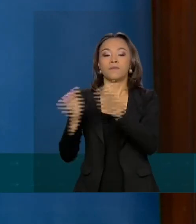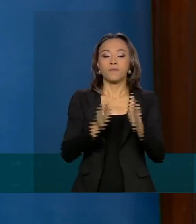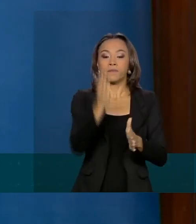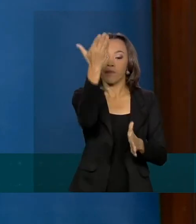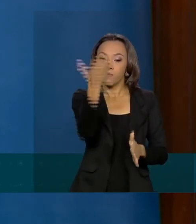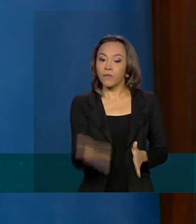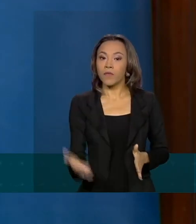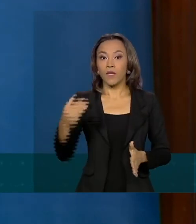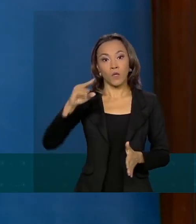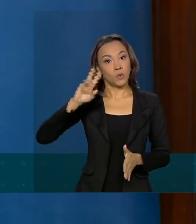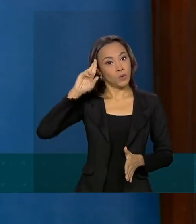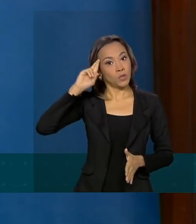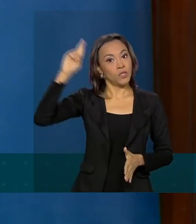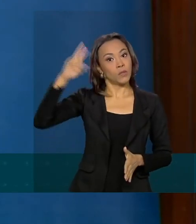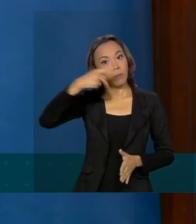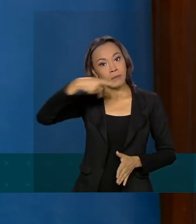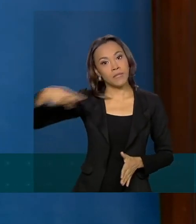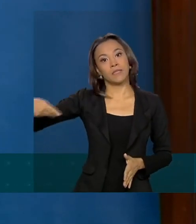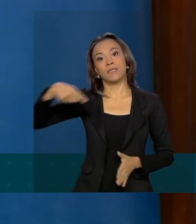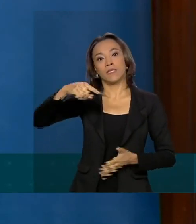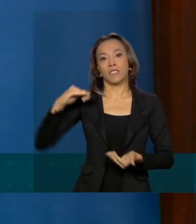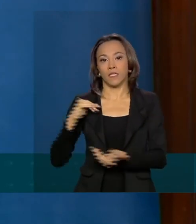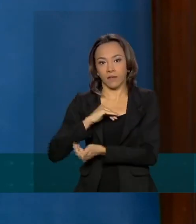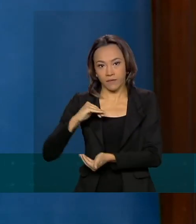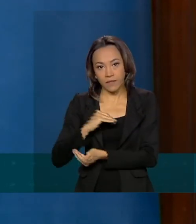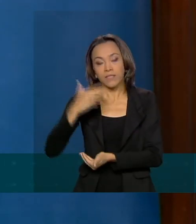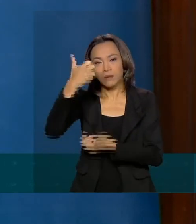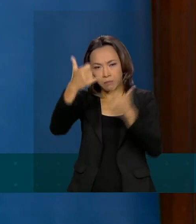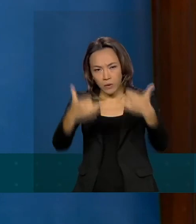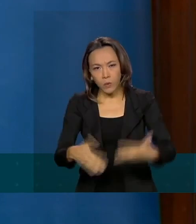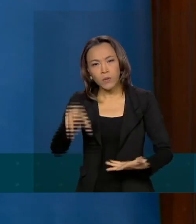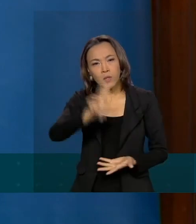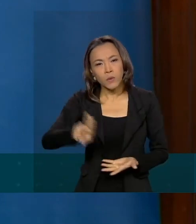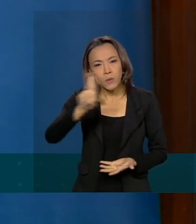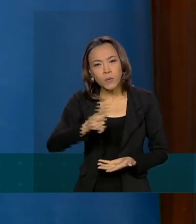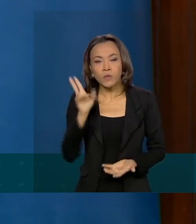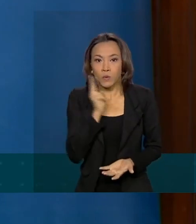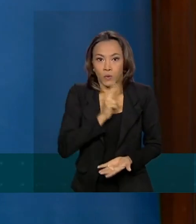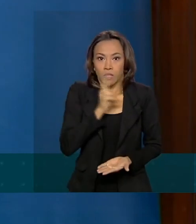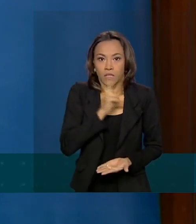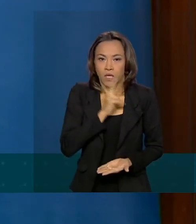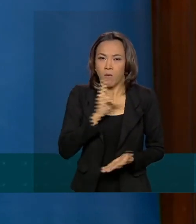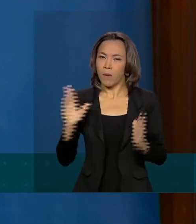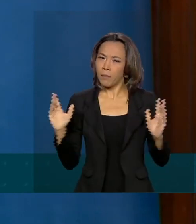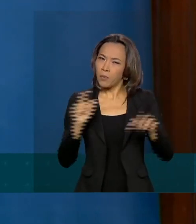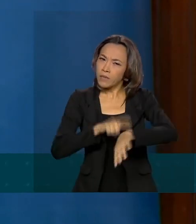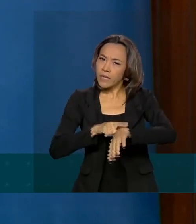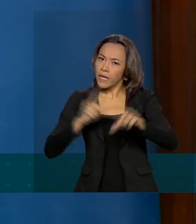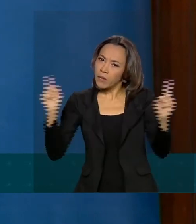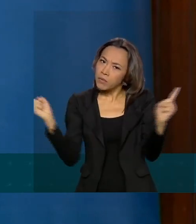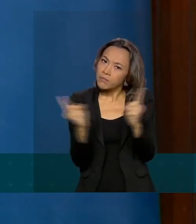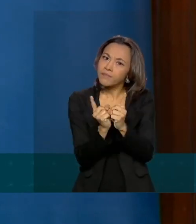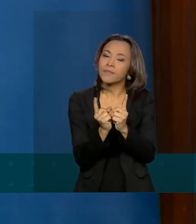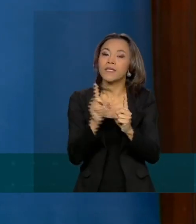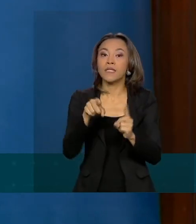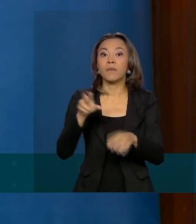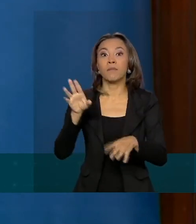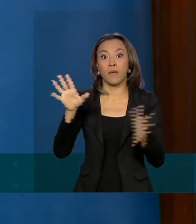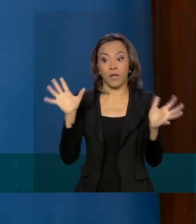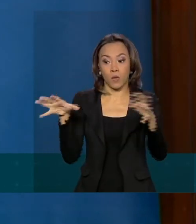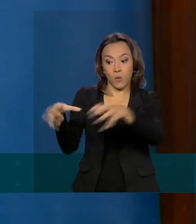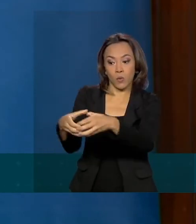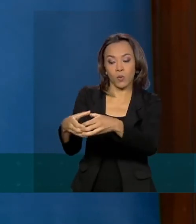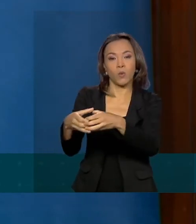da Anvisa destacou que o uso emergencial de vacinas é temporário e apenas para públicos específicos,